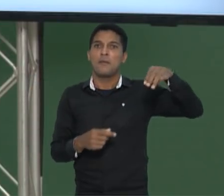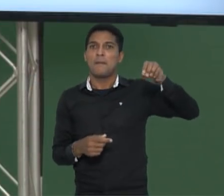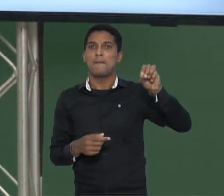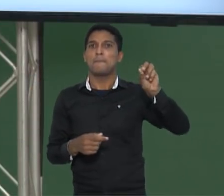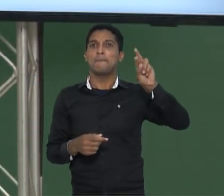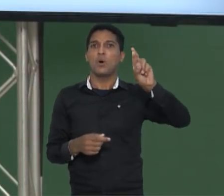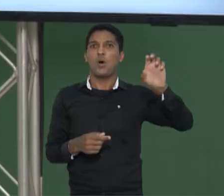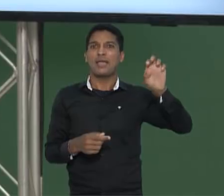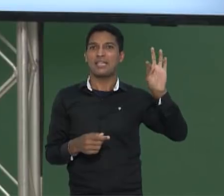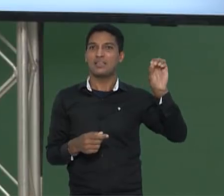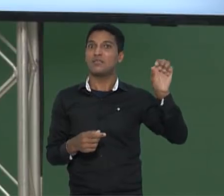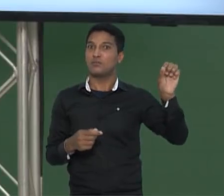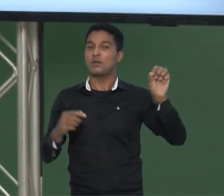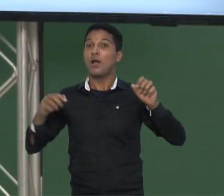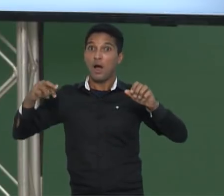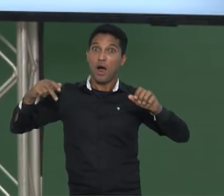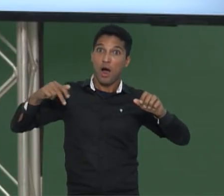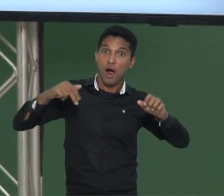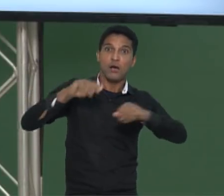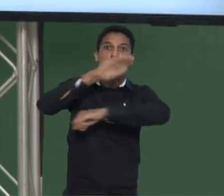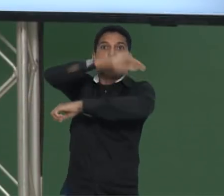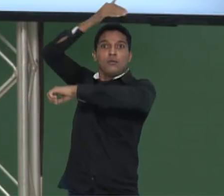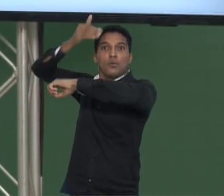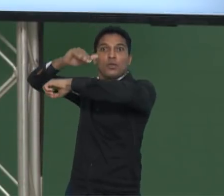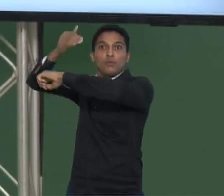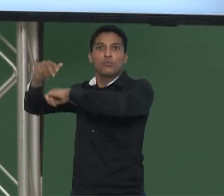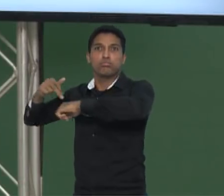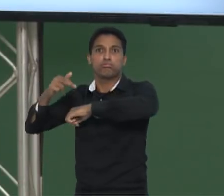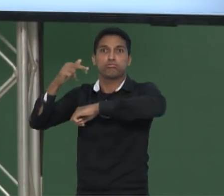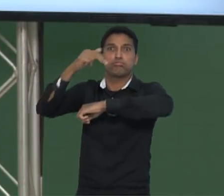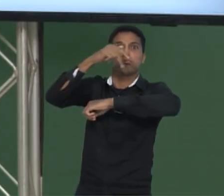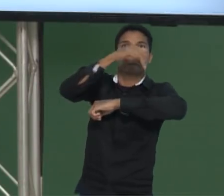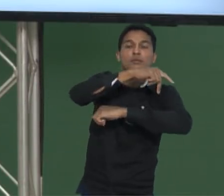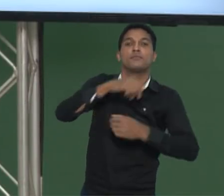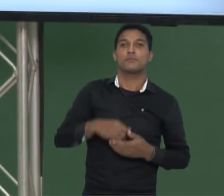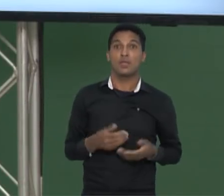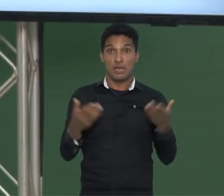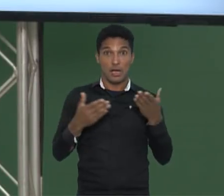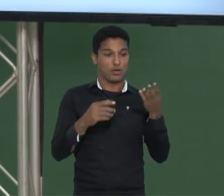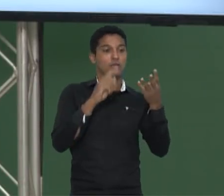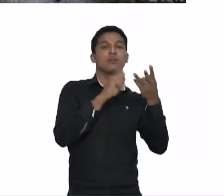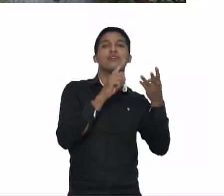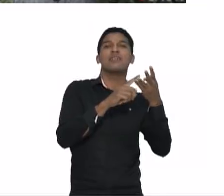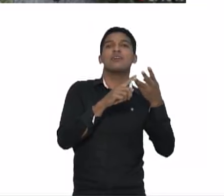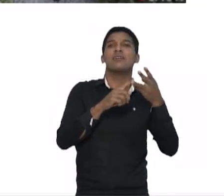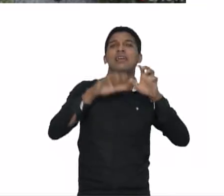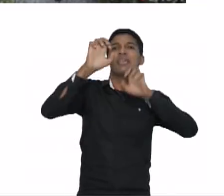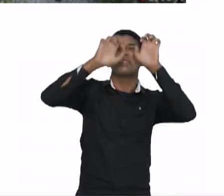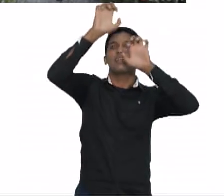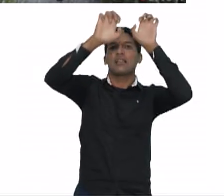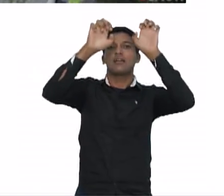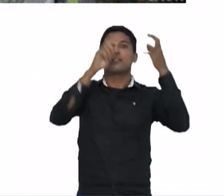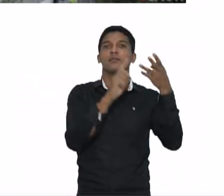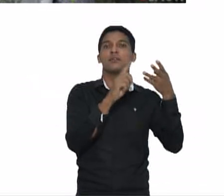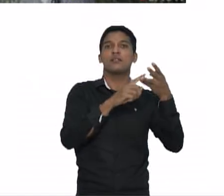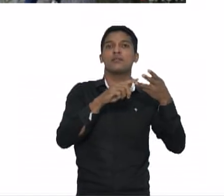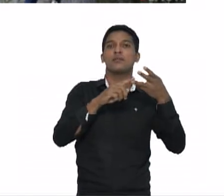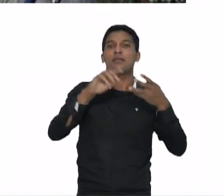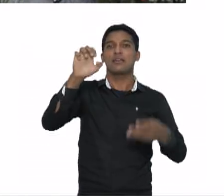fim, a escalada esportiva. A escalada esportiva ela é um esporte que surgiu na década